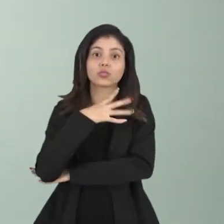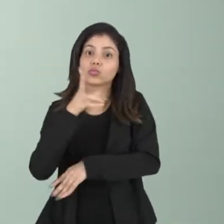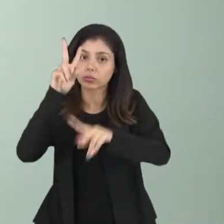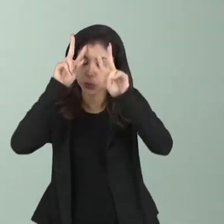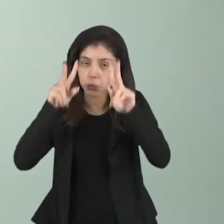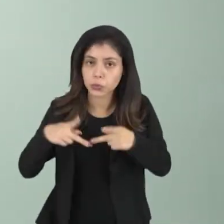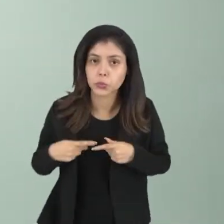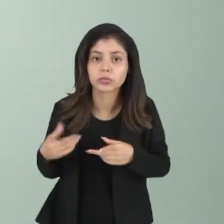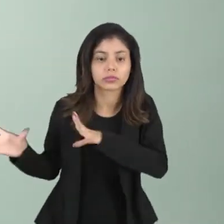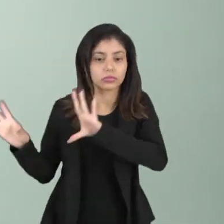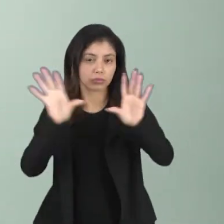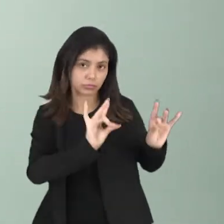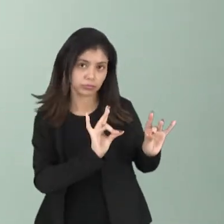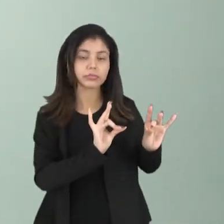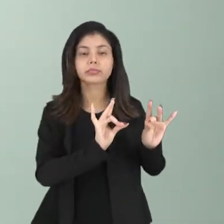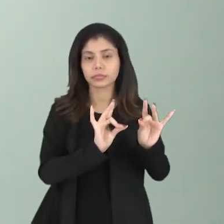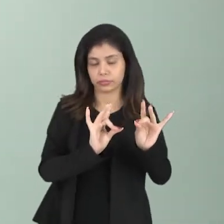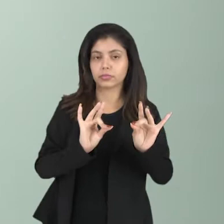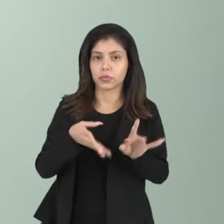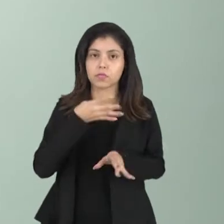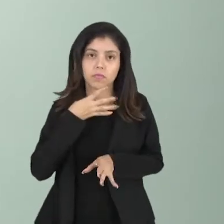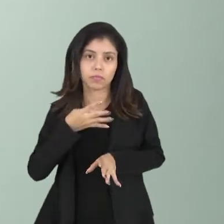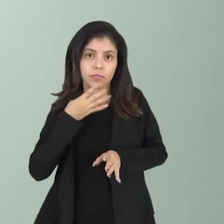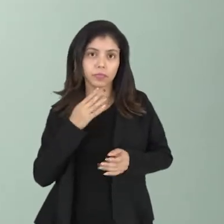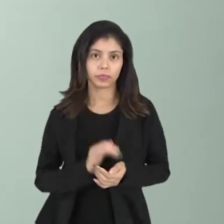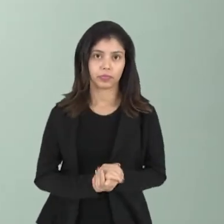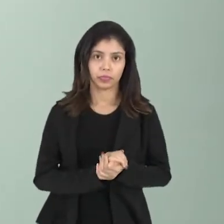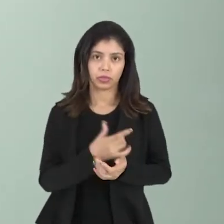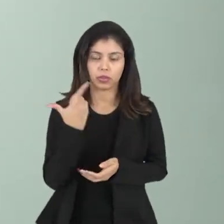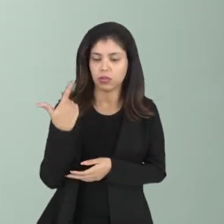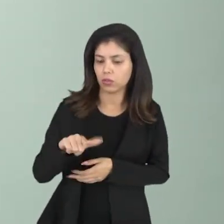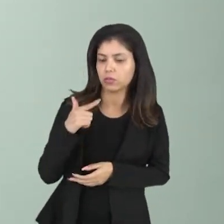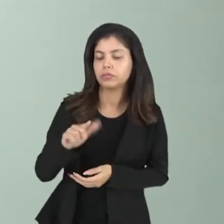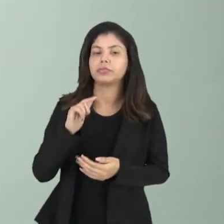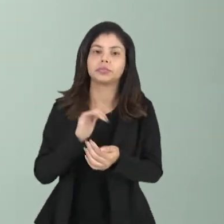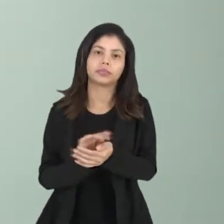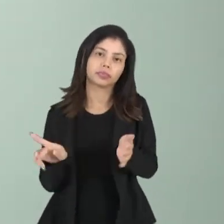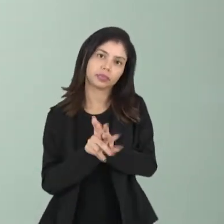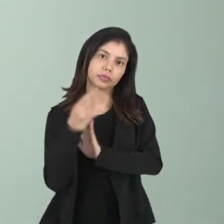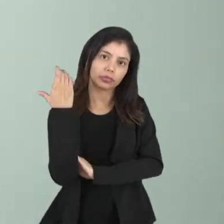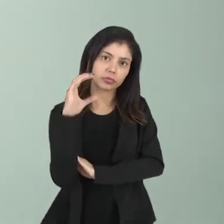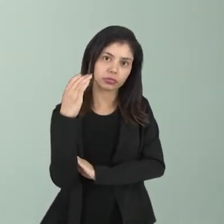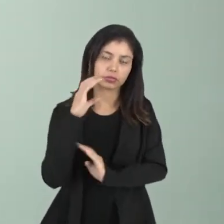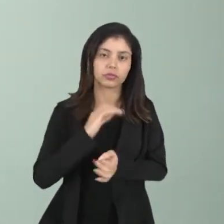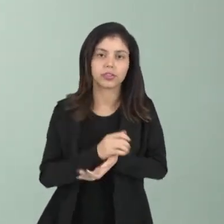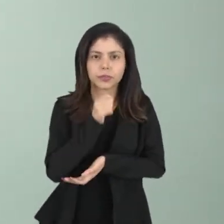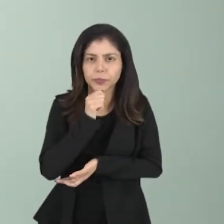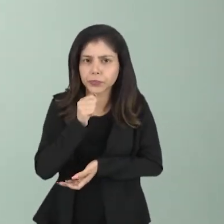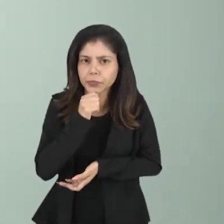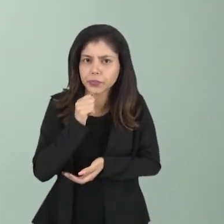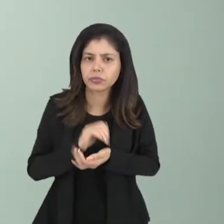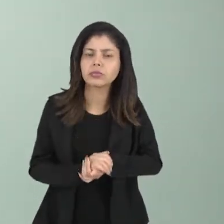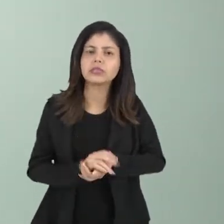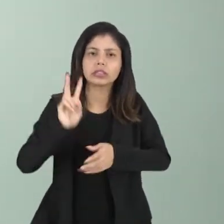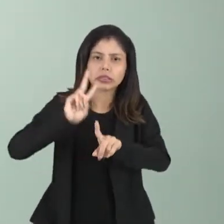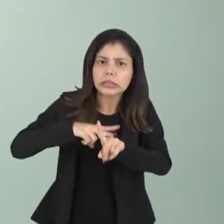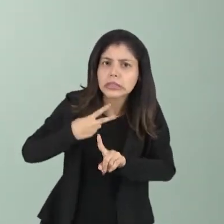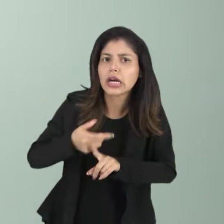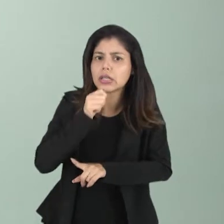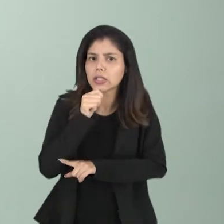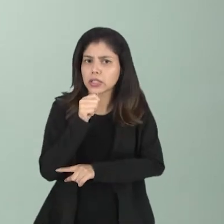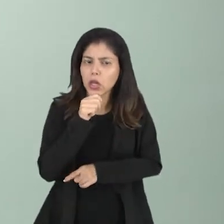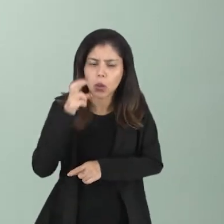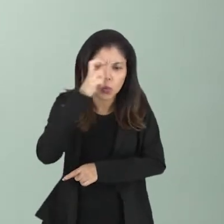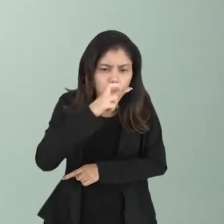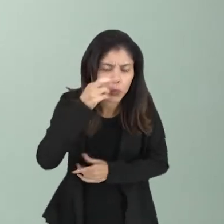homem vai trazendo esse conhecimento, mas não tem um aparato da ciência, ou seja, a ciência ainda não se desdobrou, não